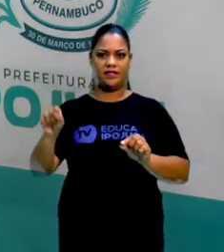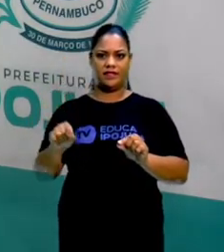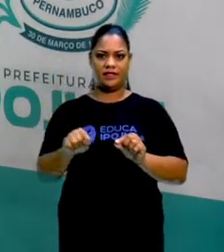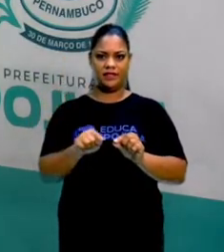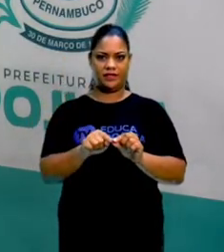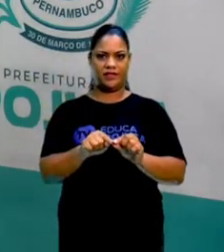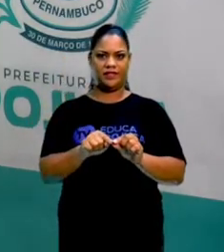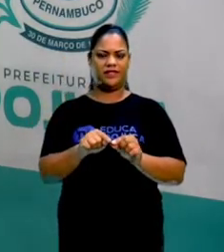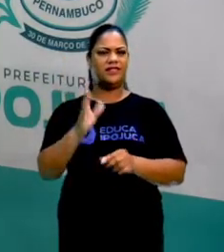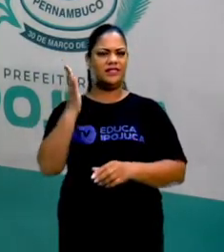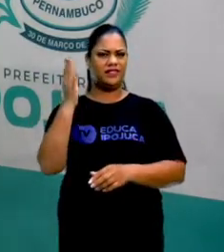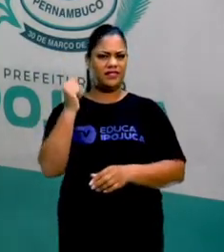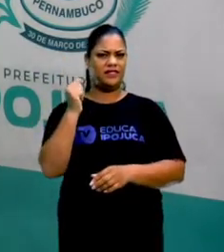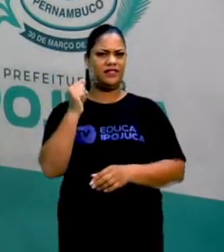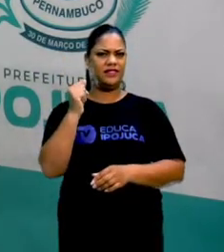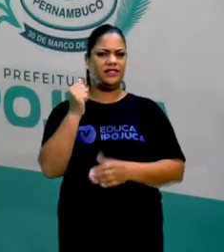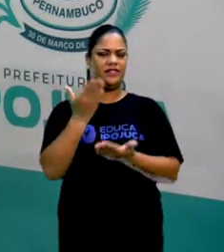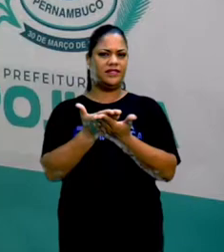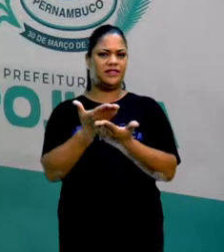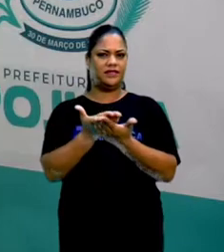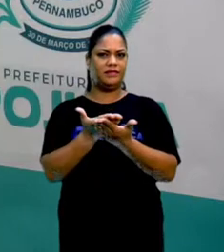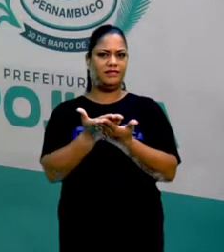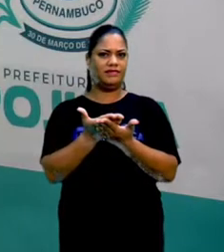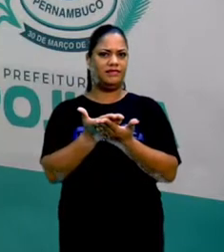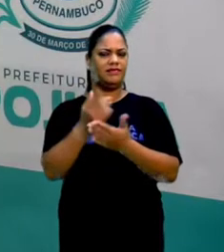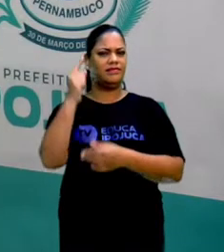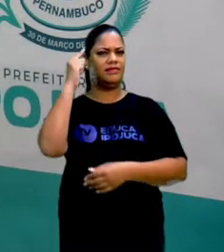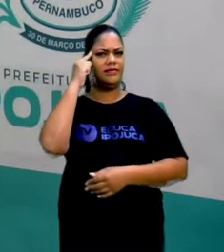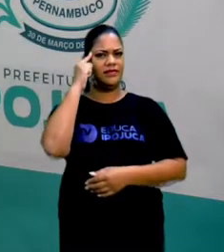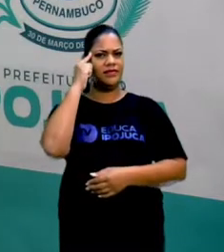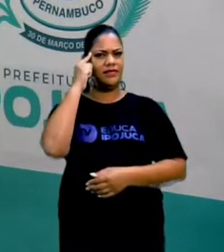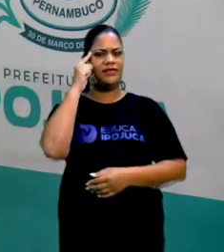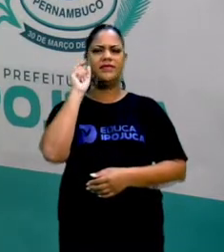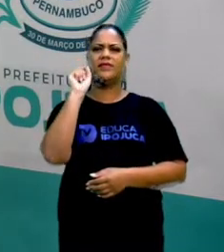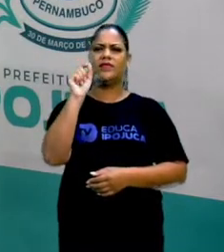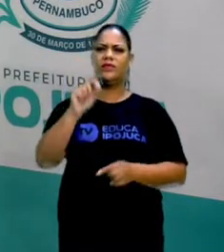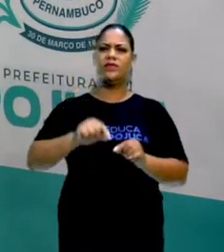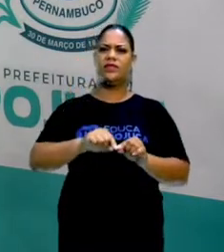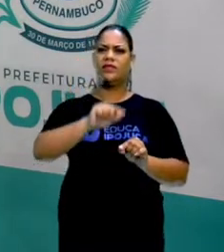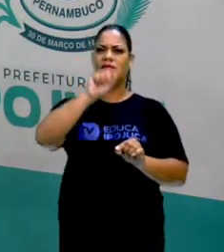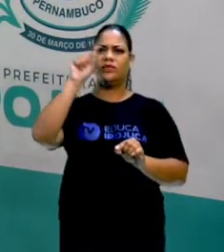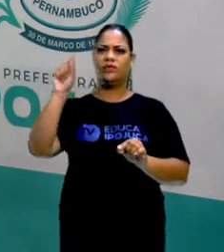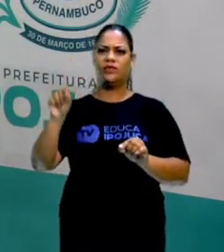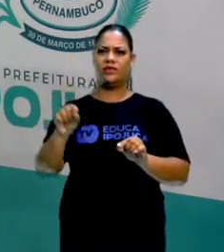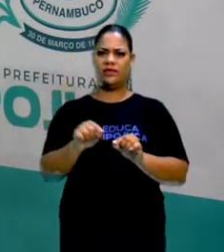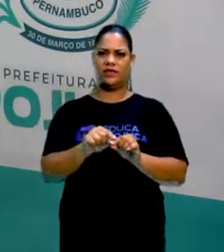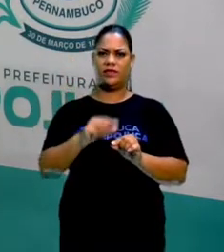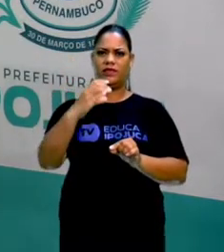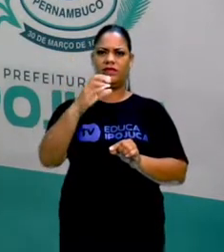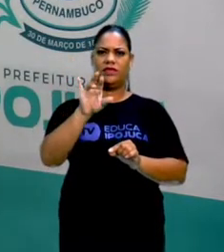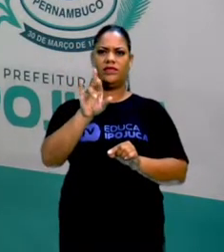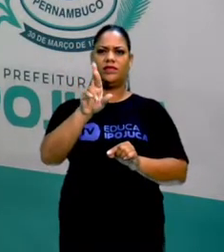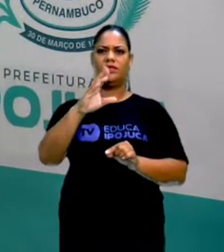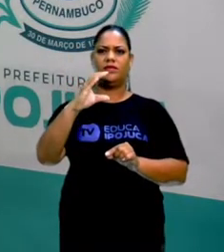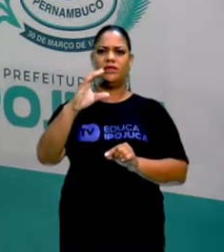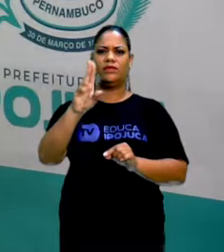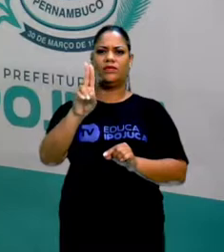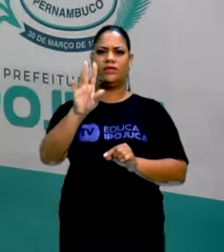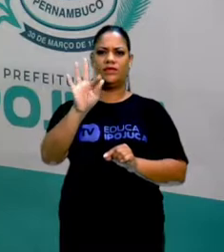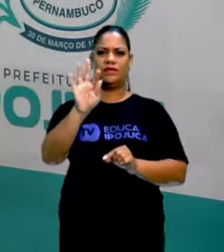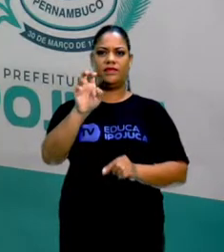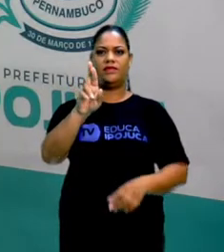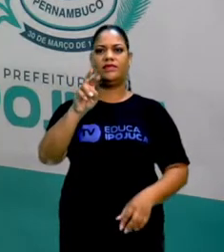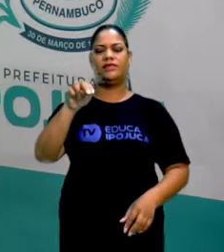circunferência? Vocês já entenderam sobre isso? Já pensou? O que é um círculo? O que é uma circunferência? Vamos